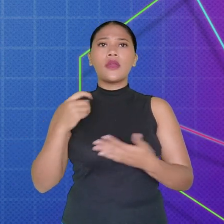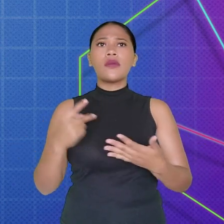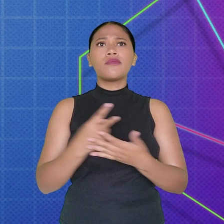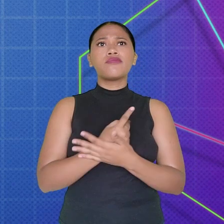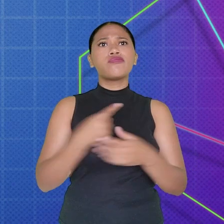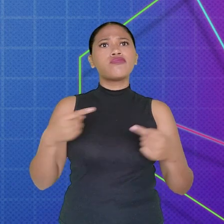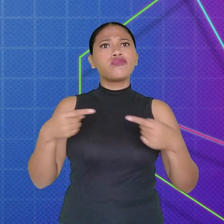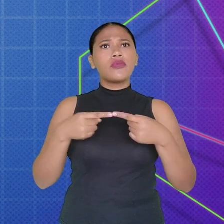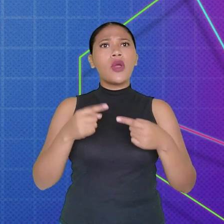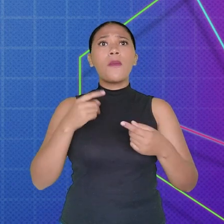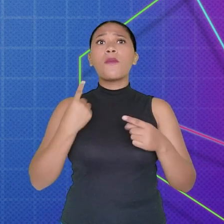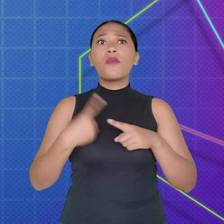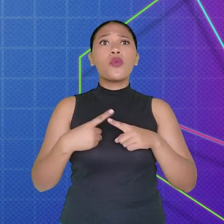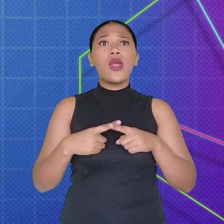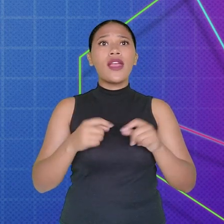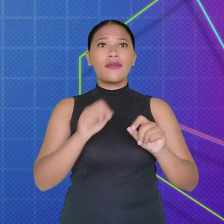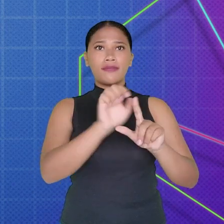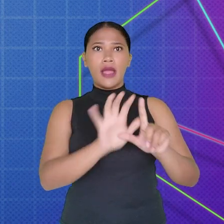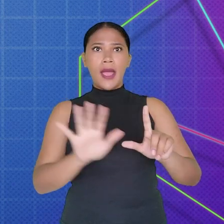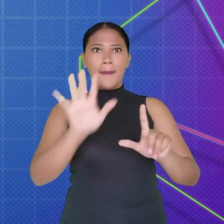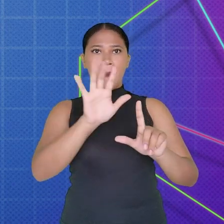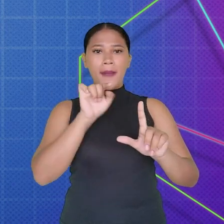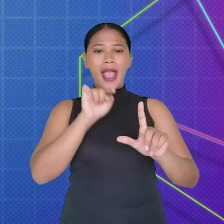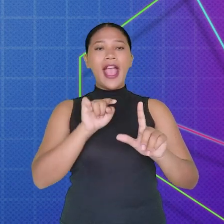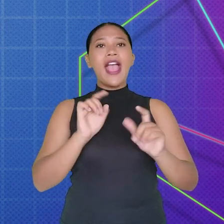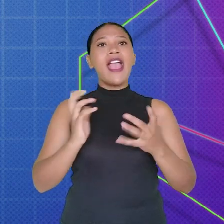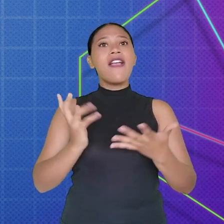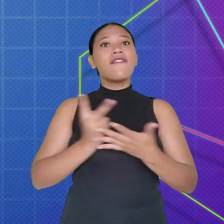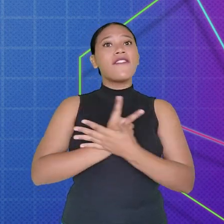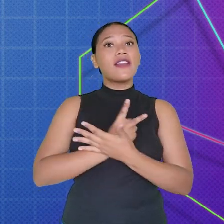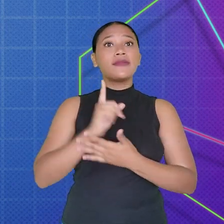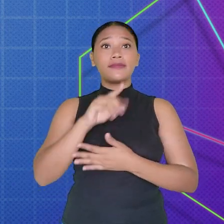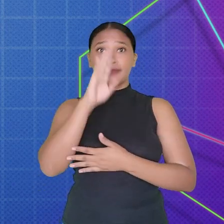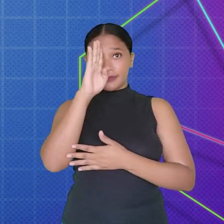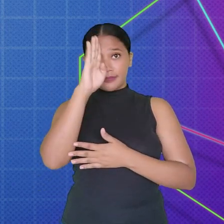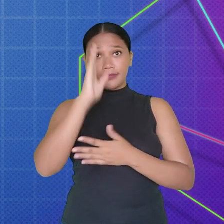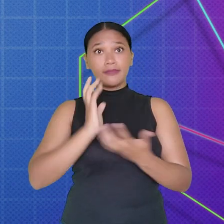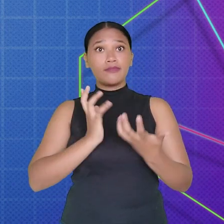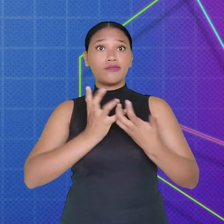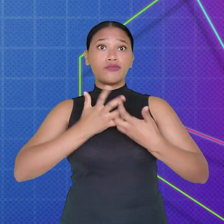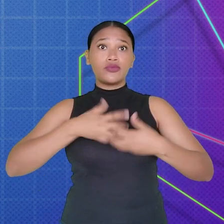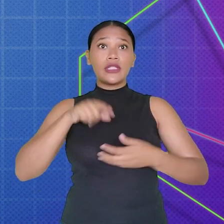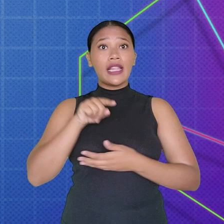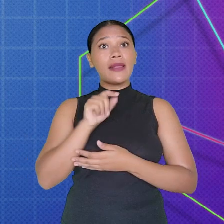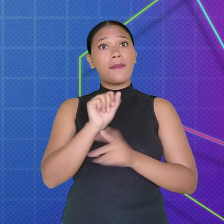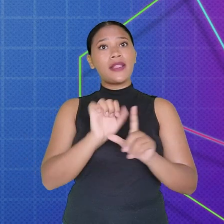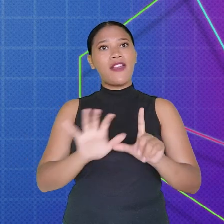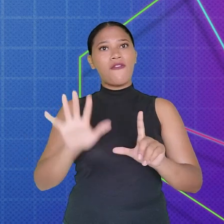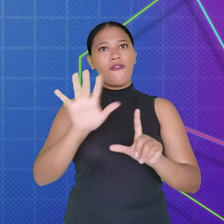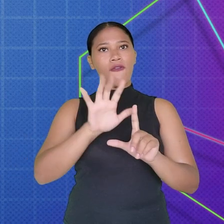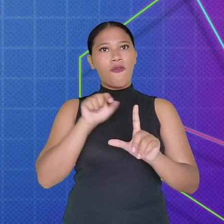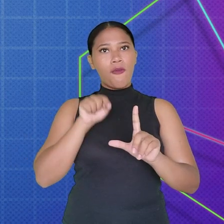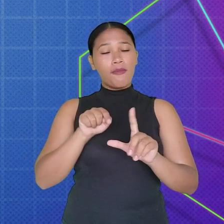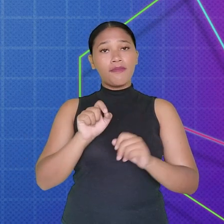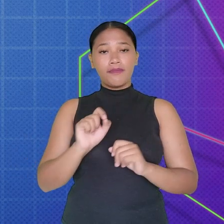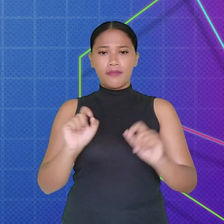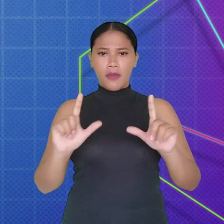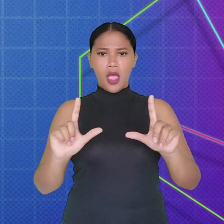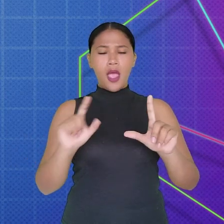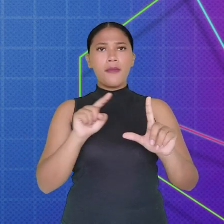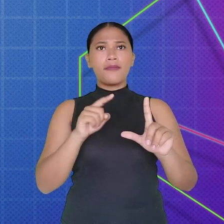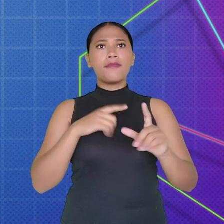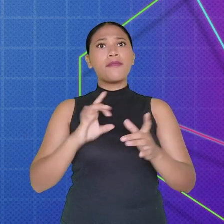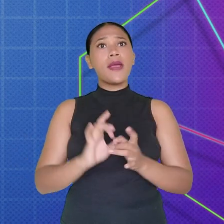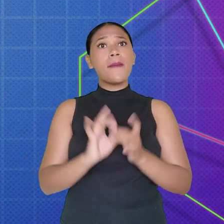orientada a eventos é implementada por meio da janela de eventos, que é uma das principais funcionalidades da plataforma. Essa janela permite